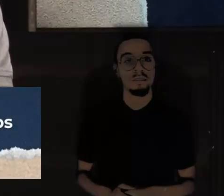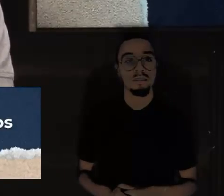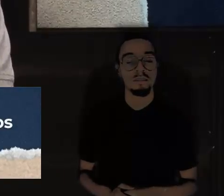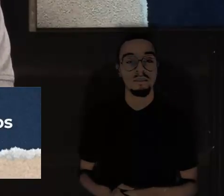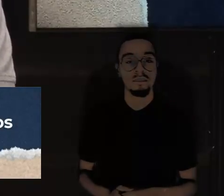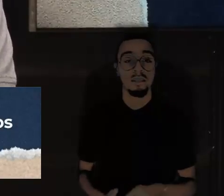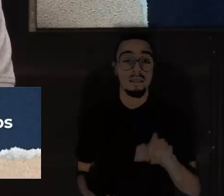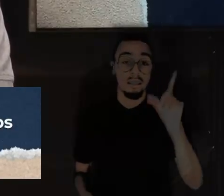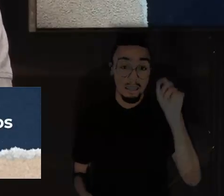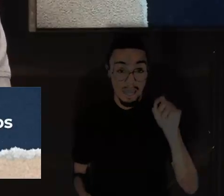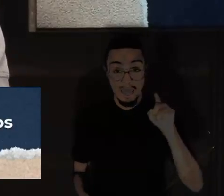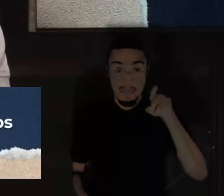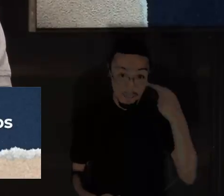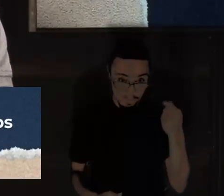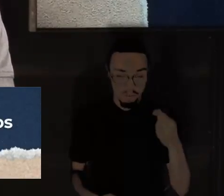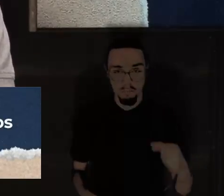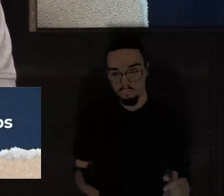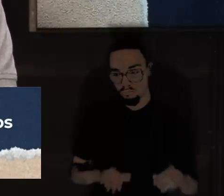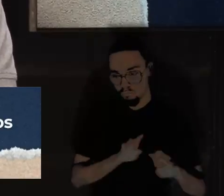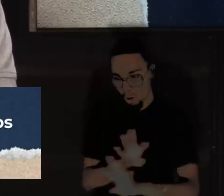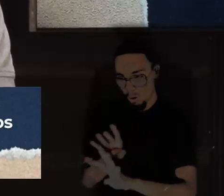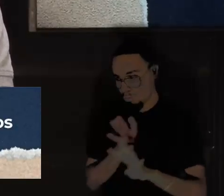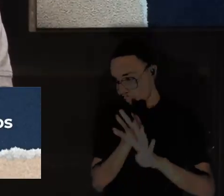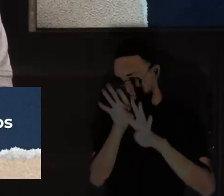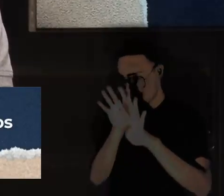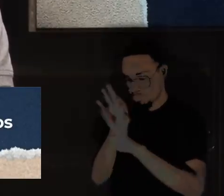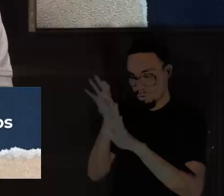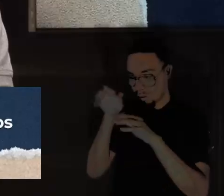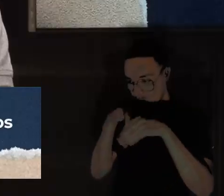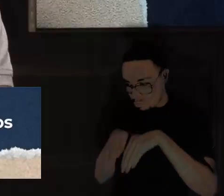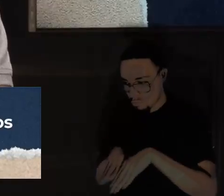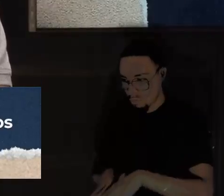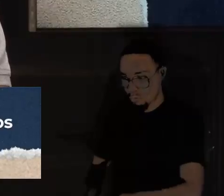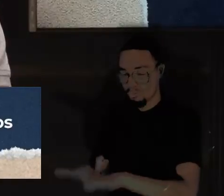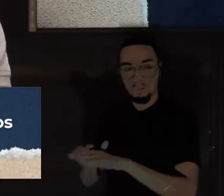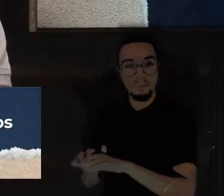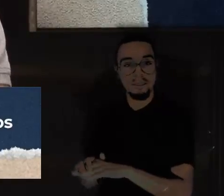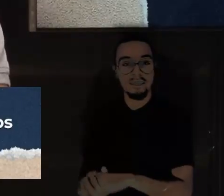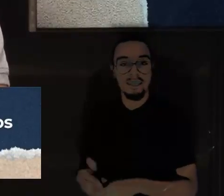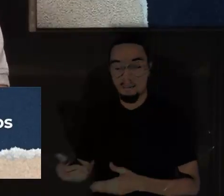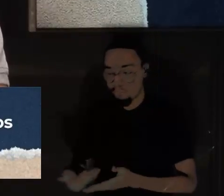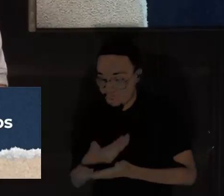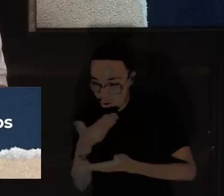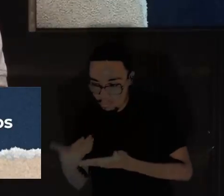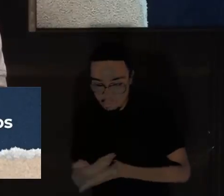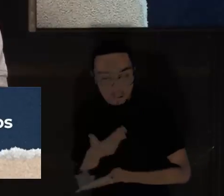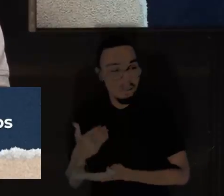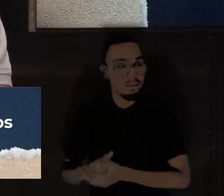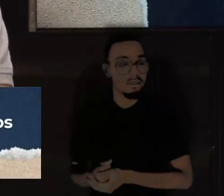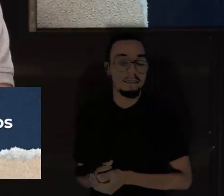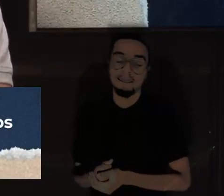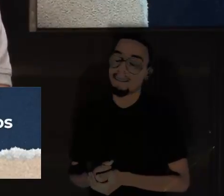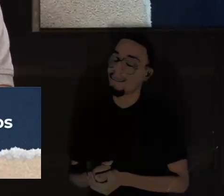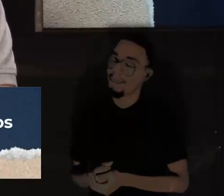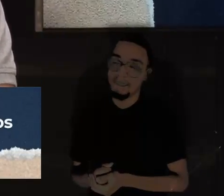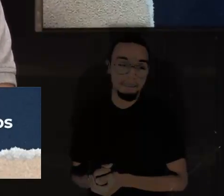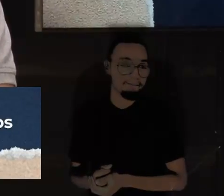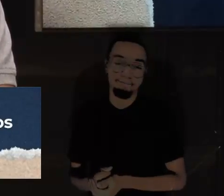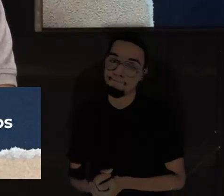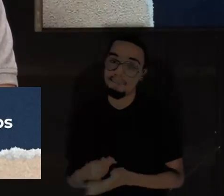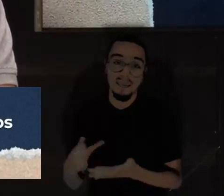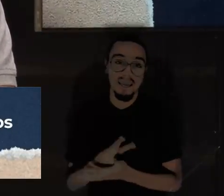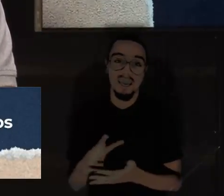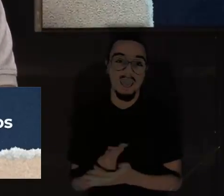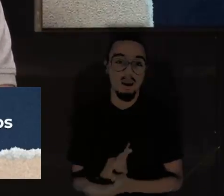com esses 300 homens que lamberam a água, livrarei a vocês e entregarei os midianitas nas suas mãos. Mande